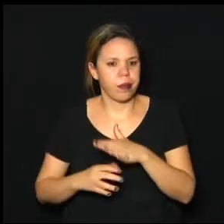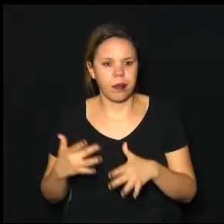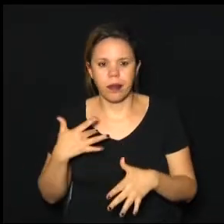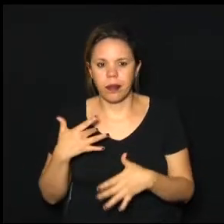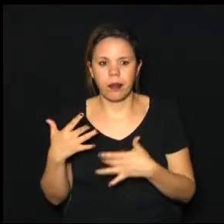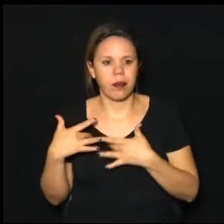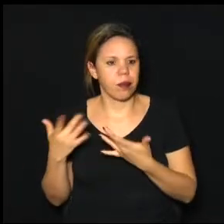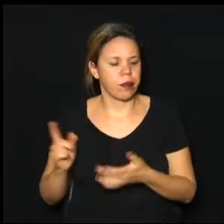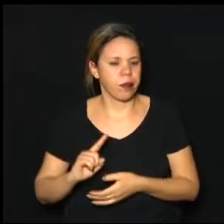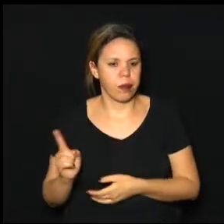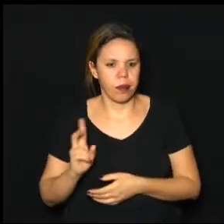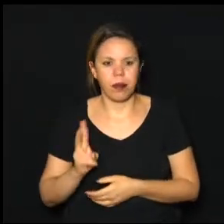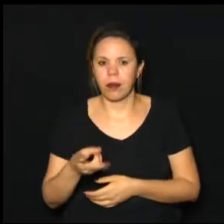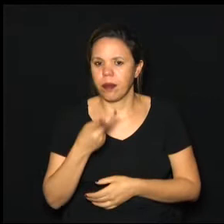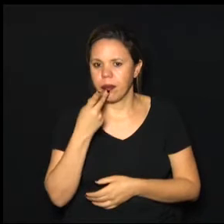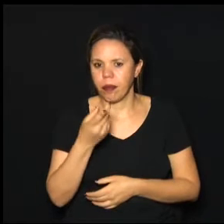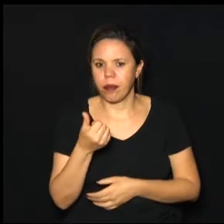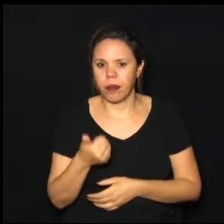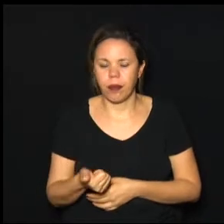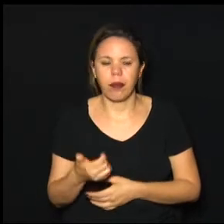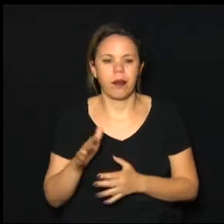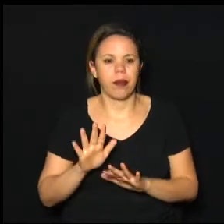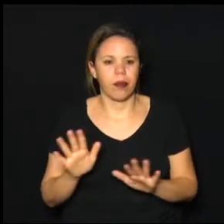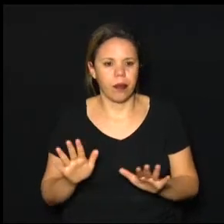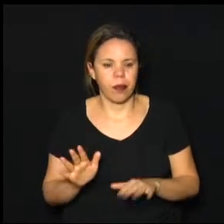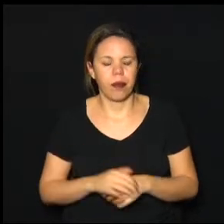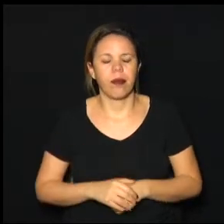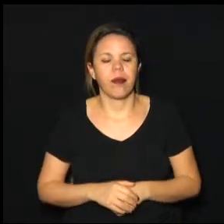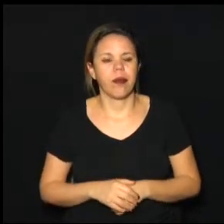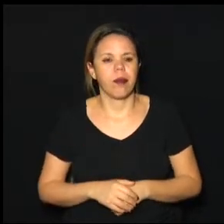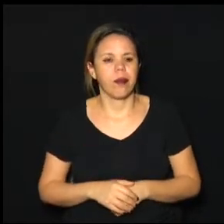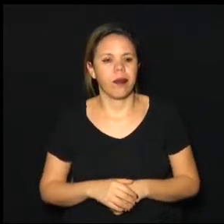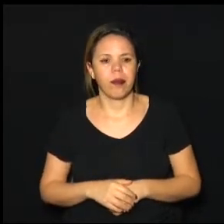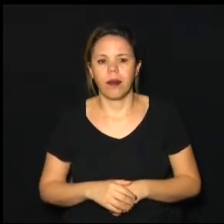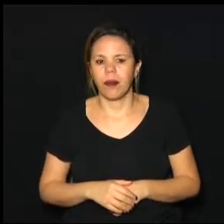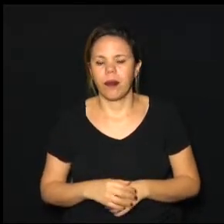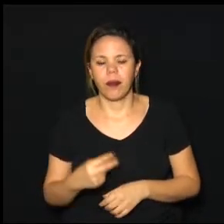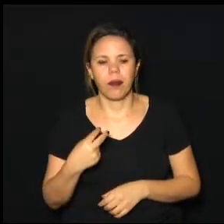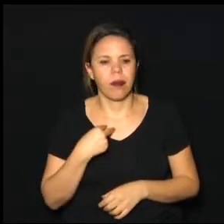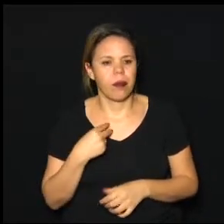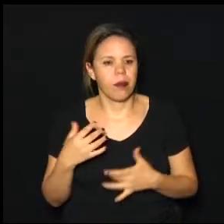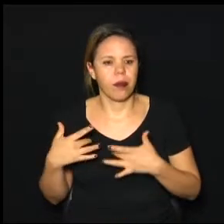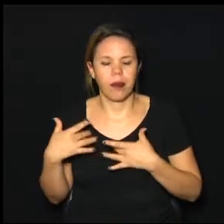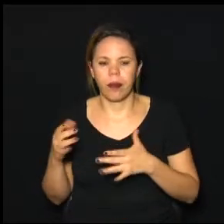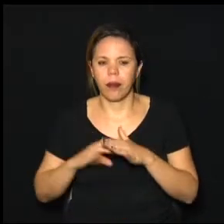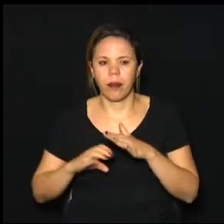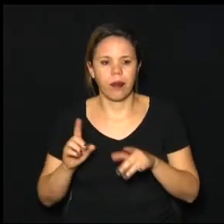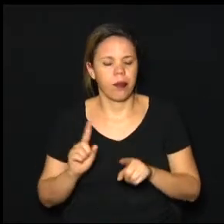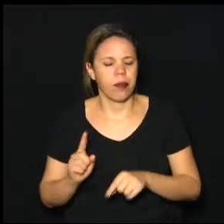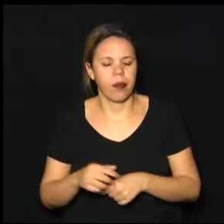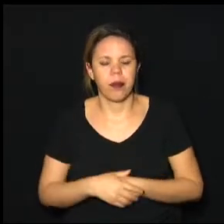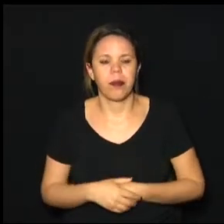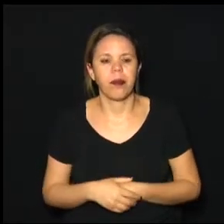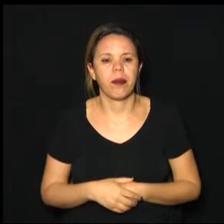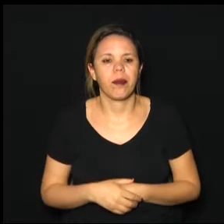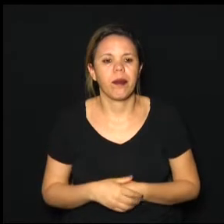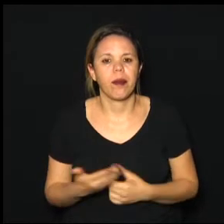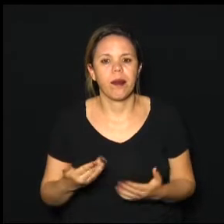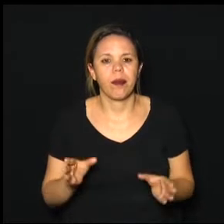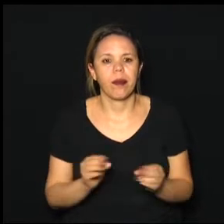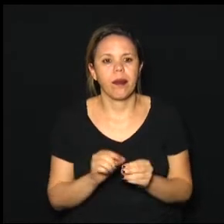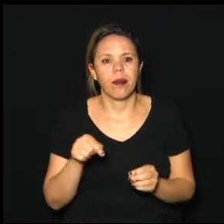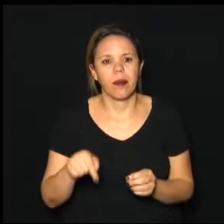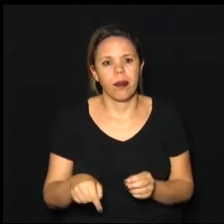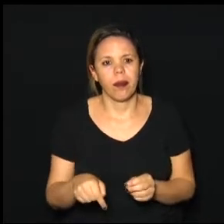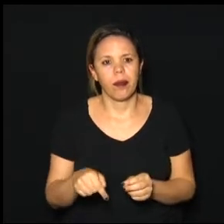hoje, mas é sempre bom repetir. Pessoas jurídicas não podem doar. E aí eu deixo aqui, para fechar essa